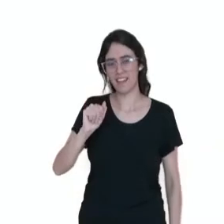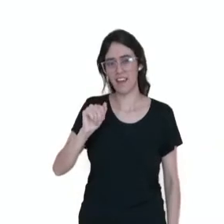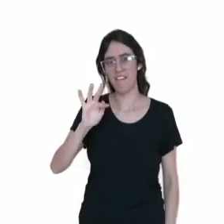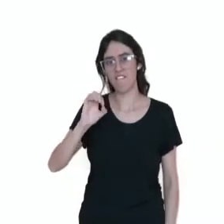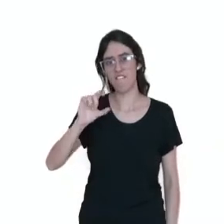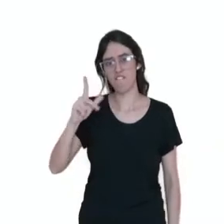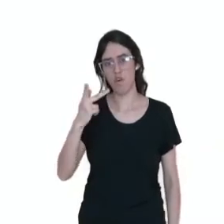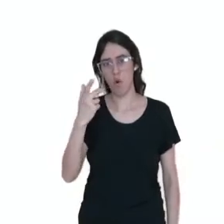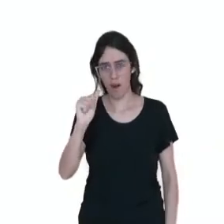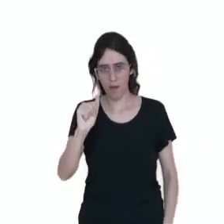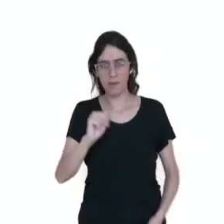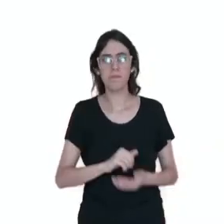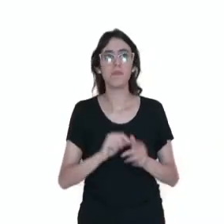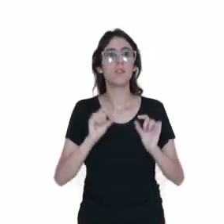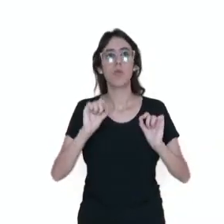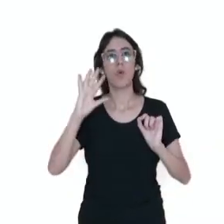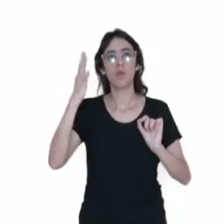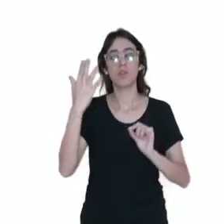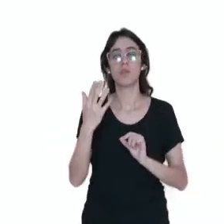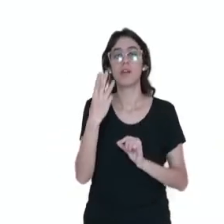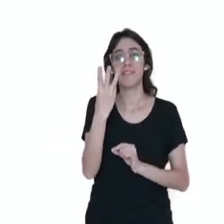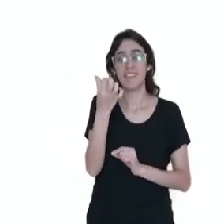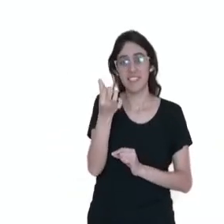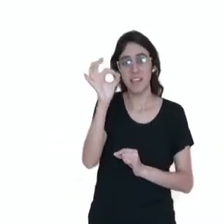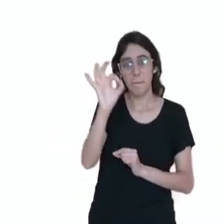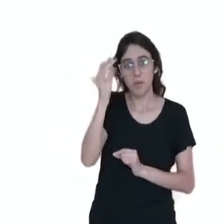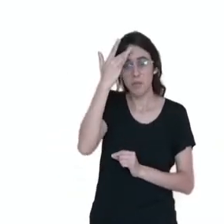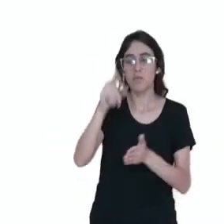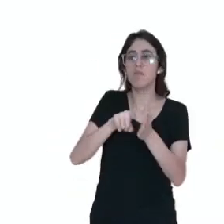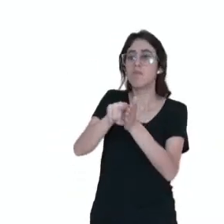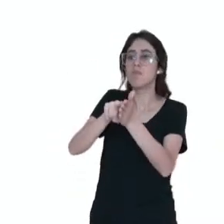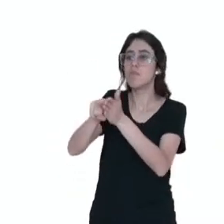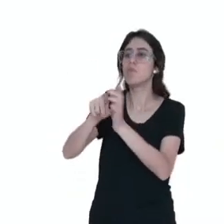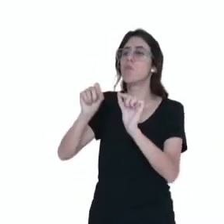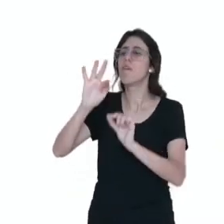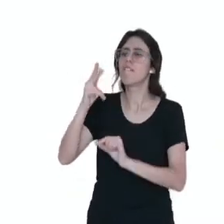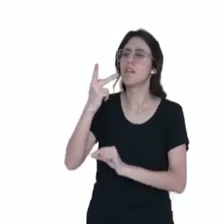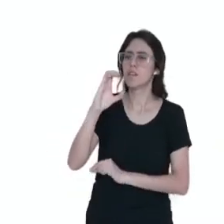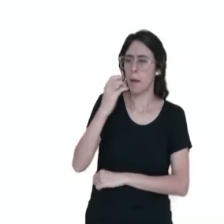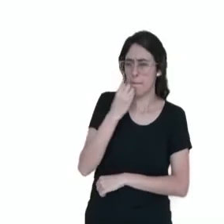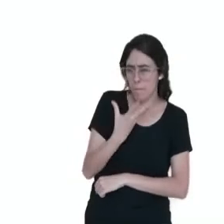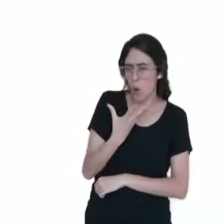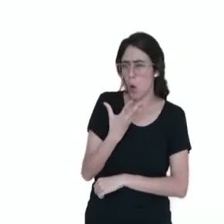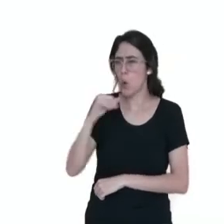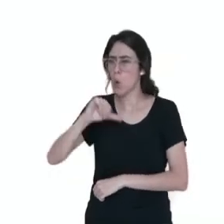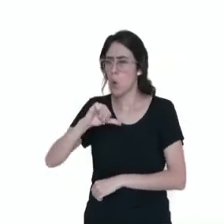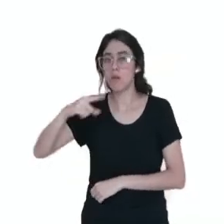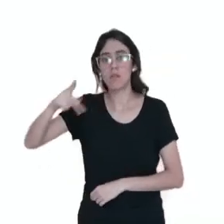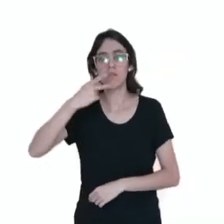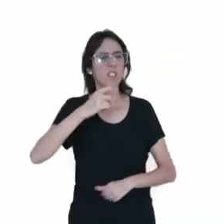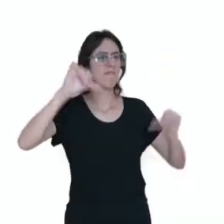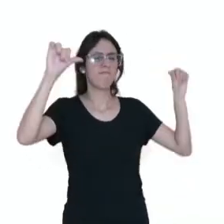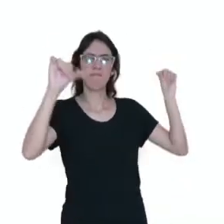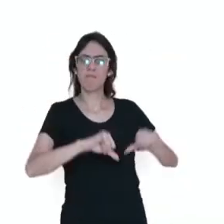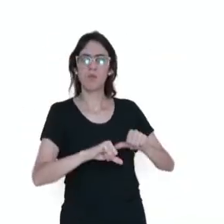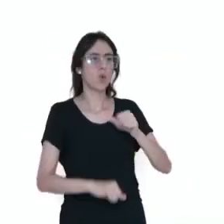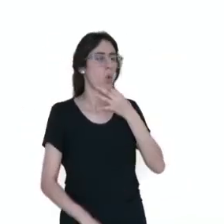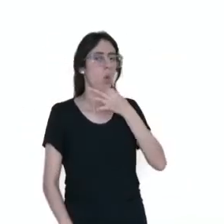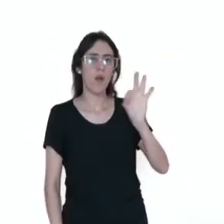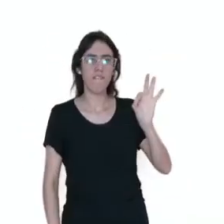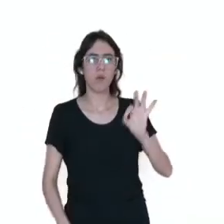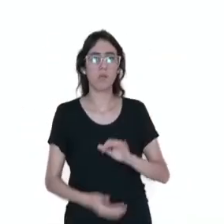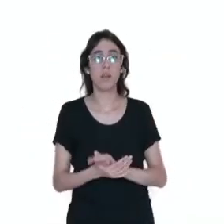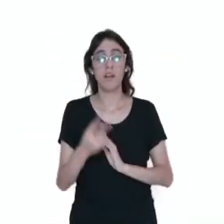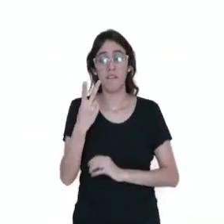das pessoas pesquisadas à época consideravam o governo ruim ou péssimo, e 26% consideravam ótimo ou